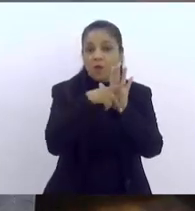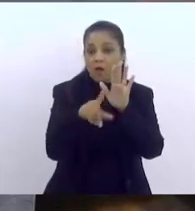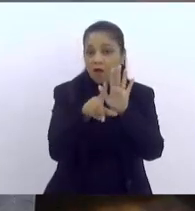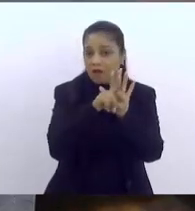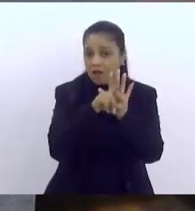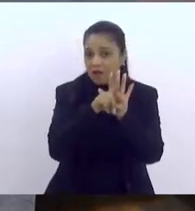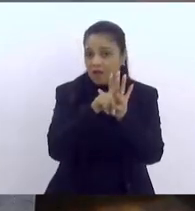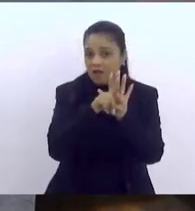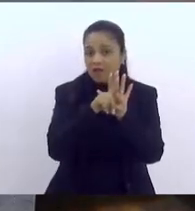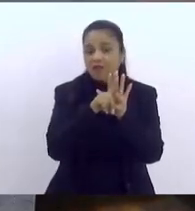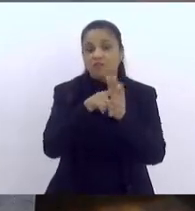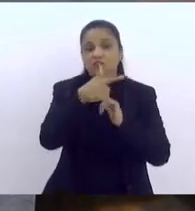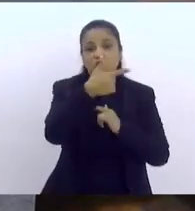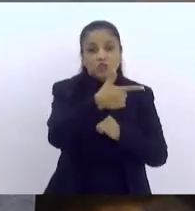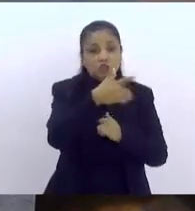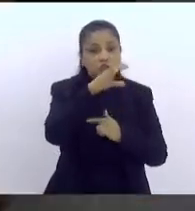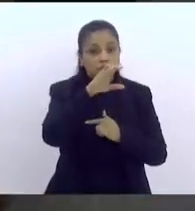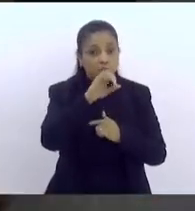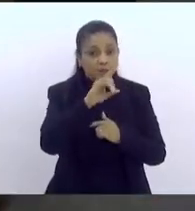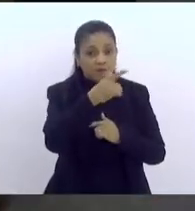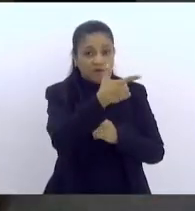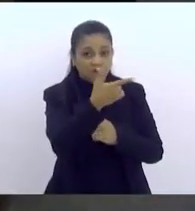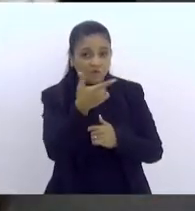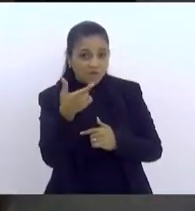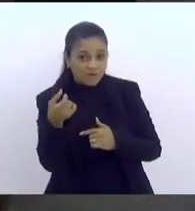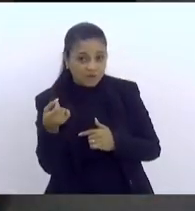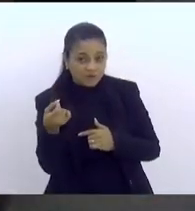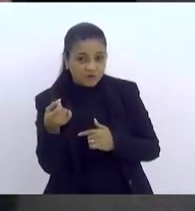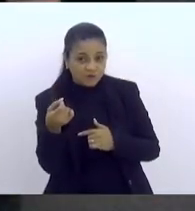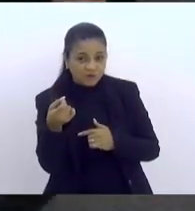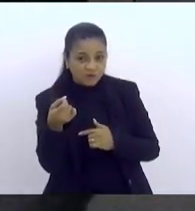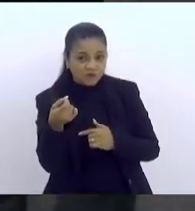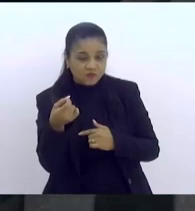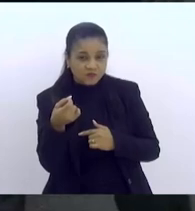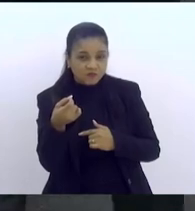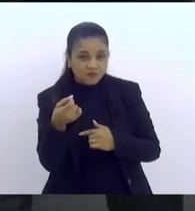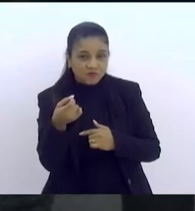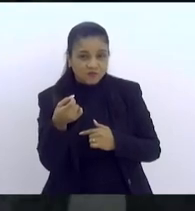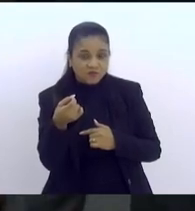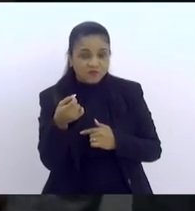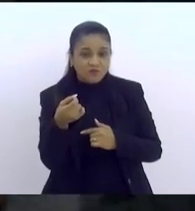de 2020, quando estava,